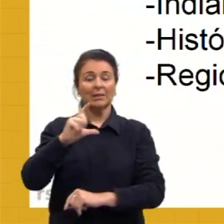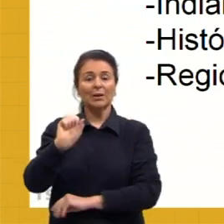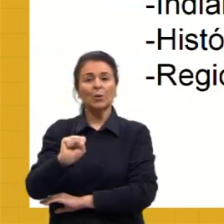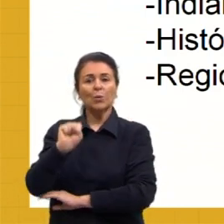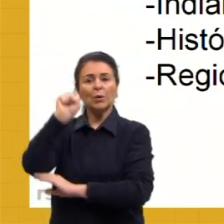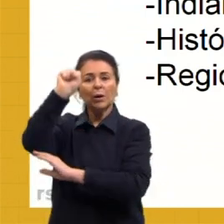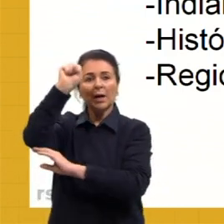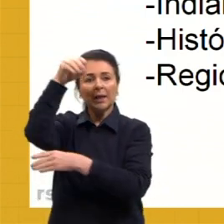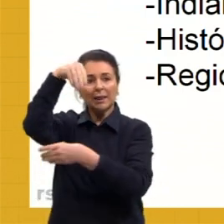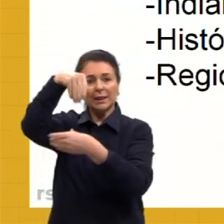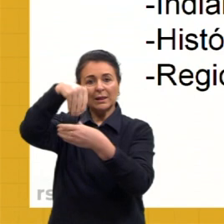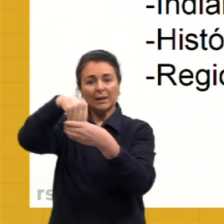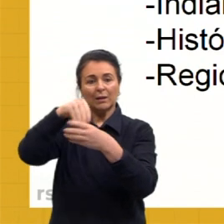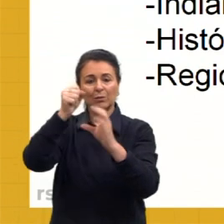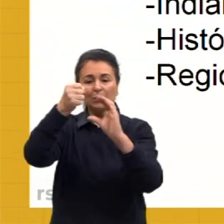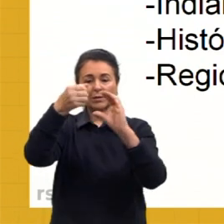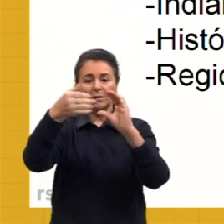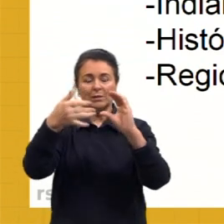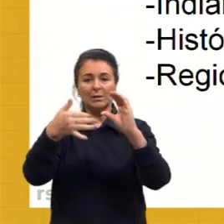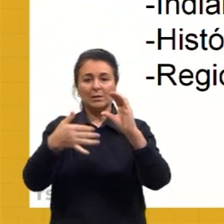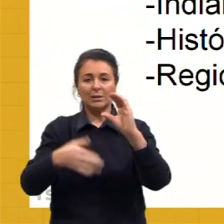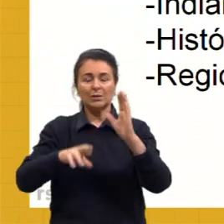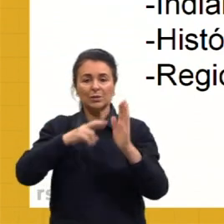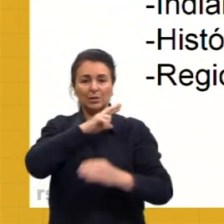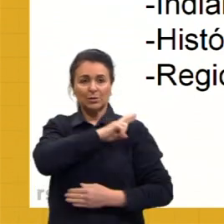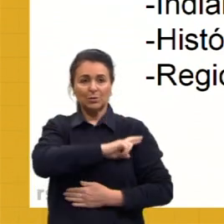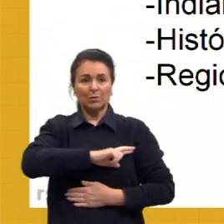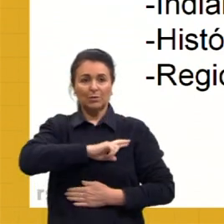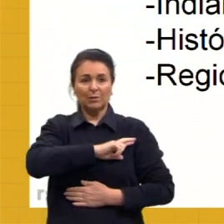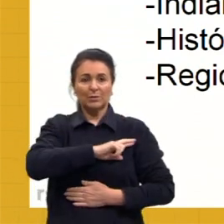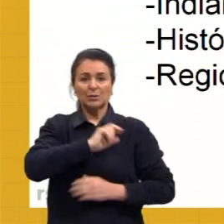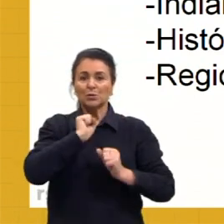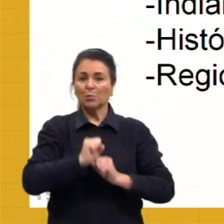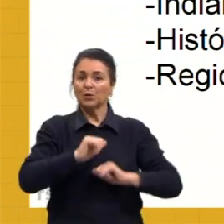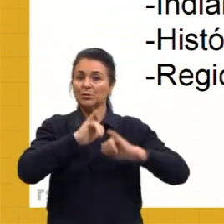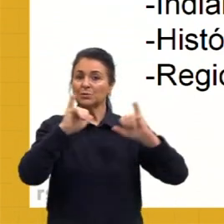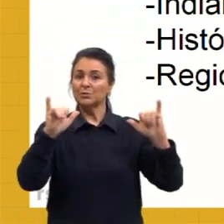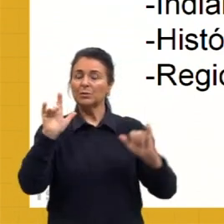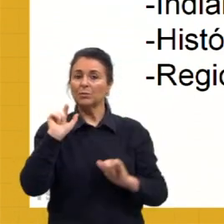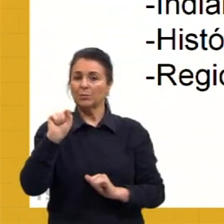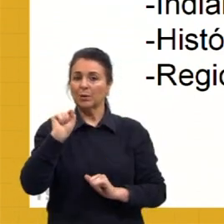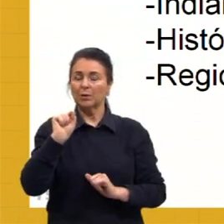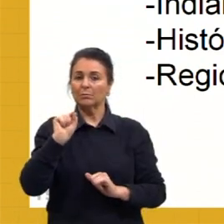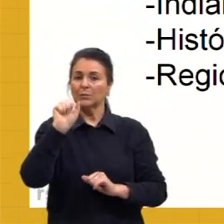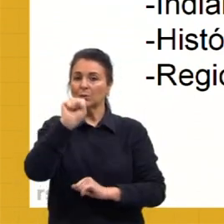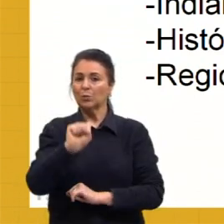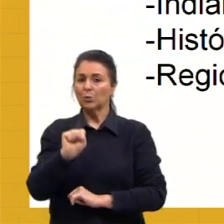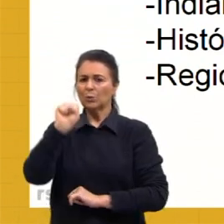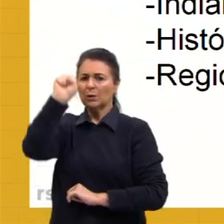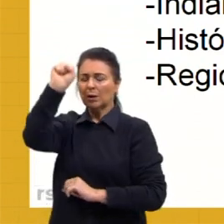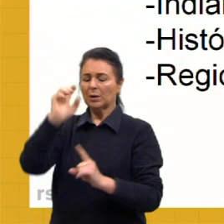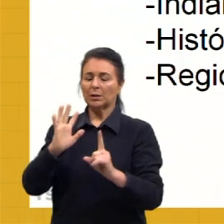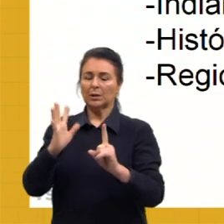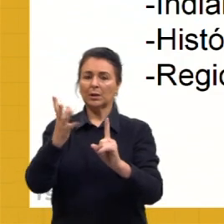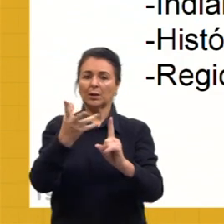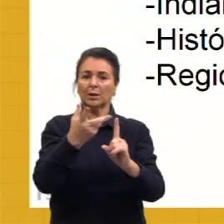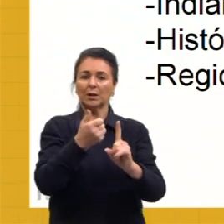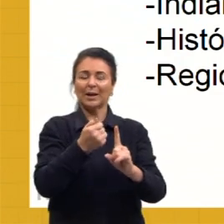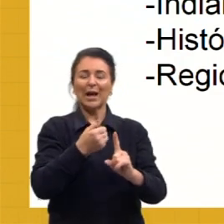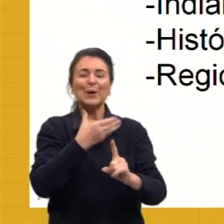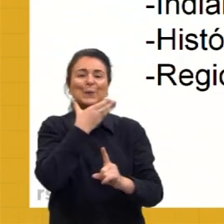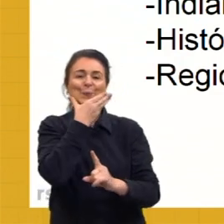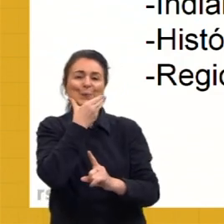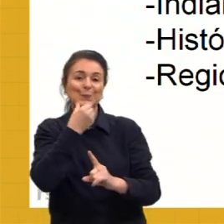dentro das características românticas a gente pode dizer o que que ser ó idealizado é Aquele